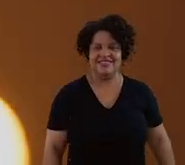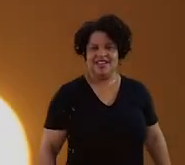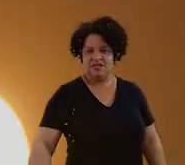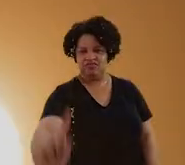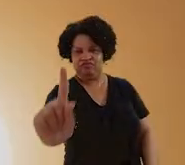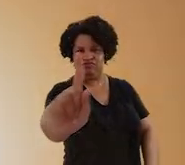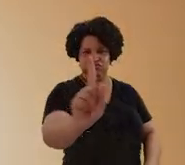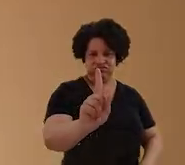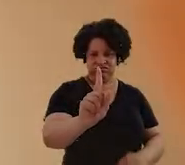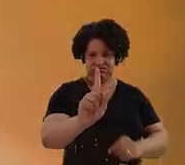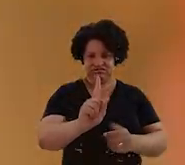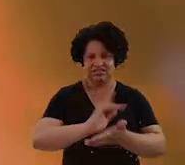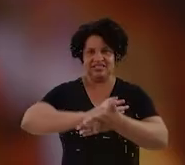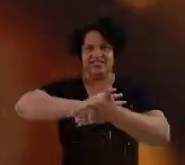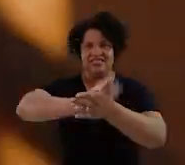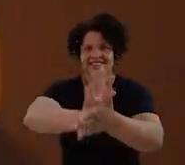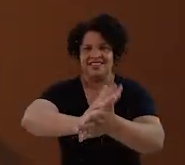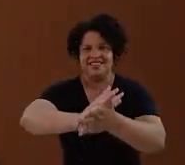Te amassa.